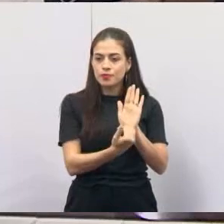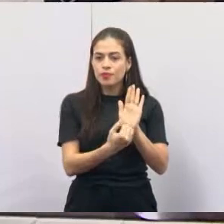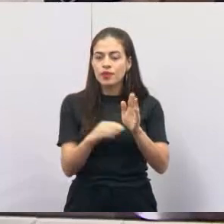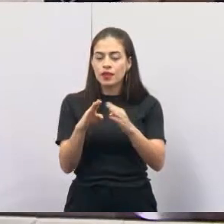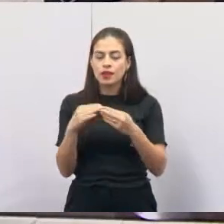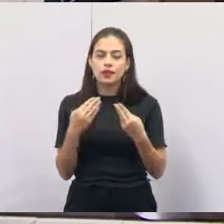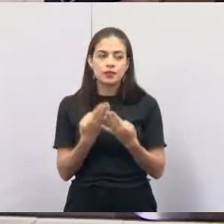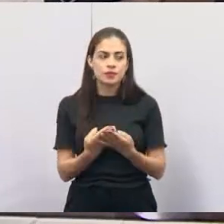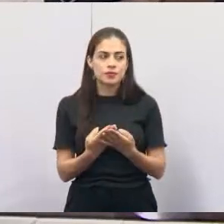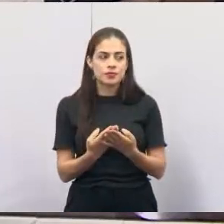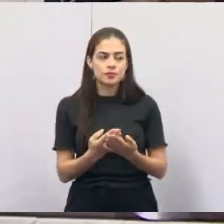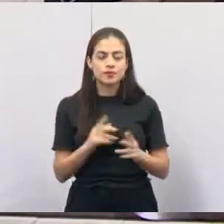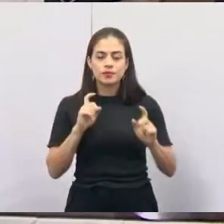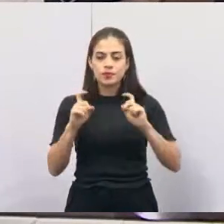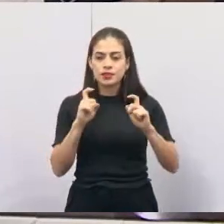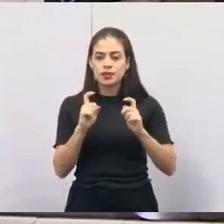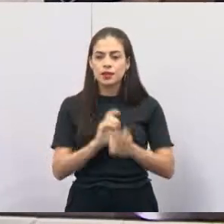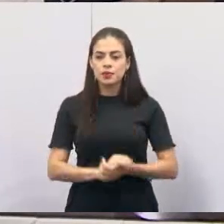esta sessão.